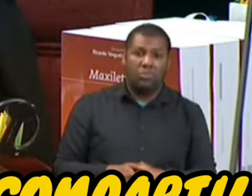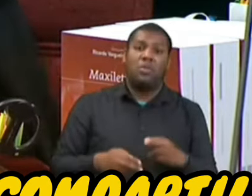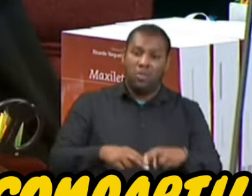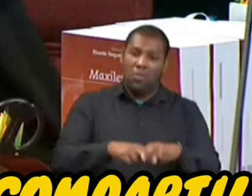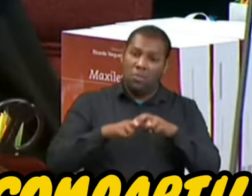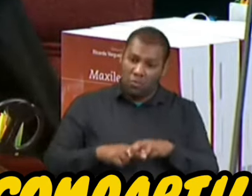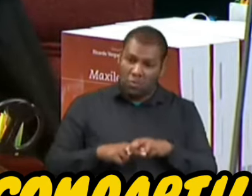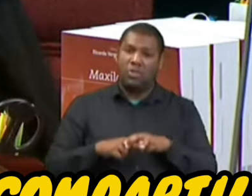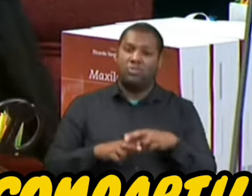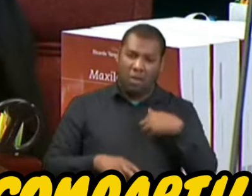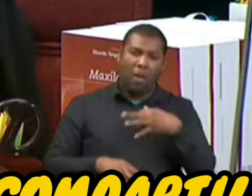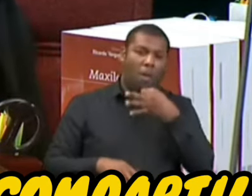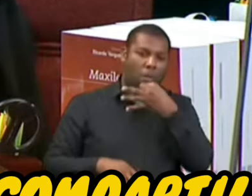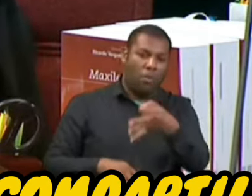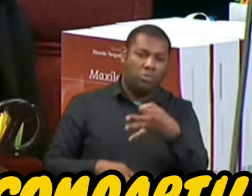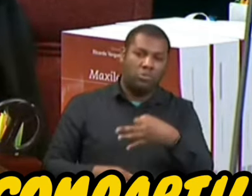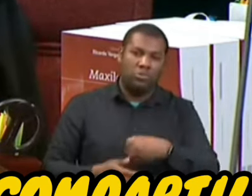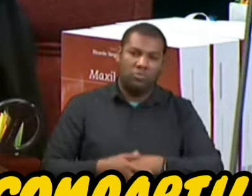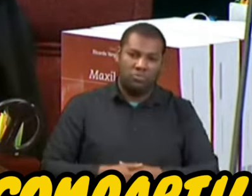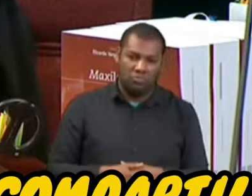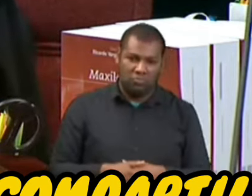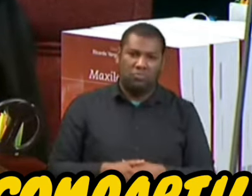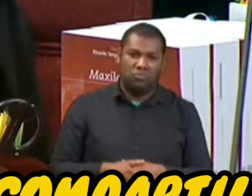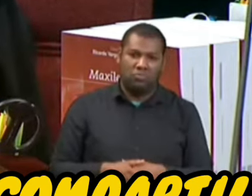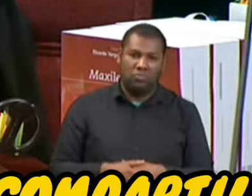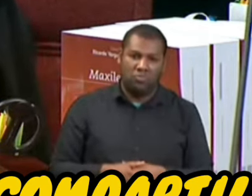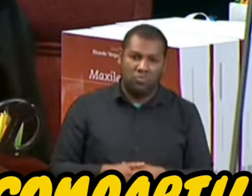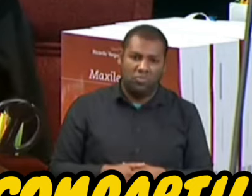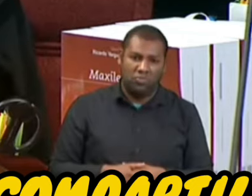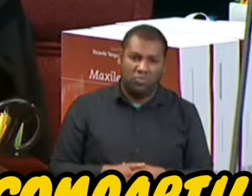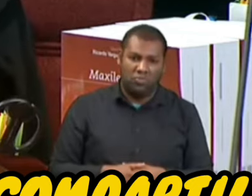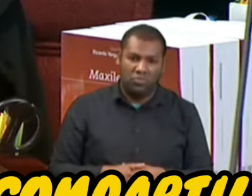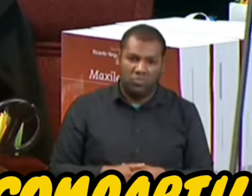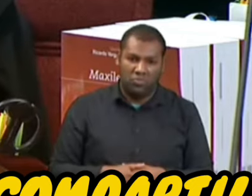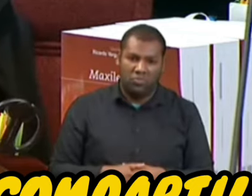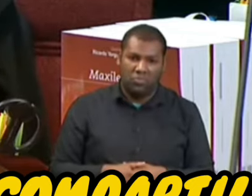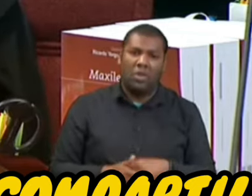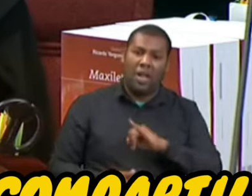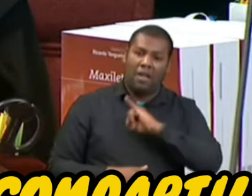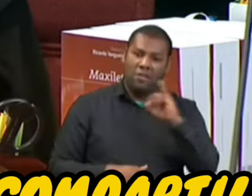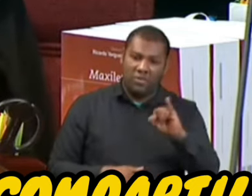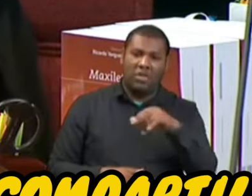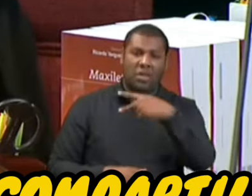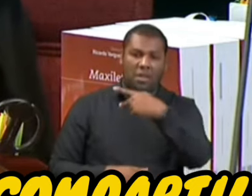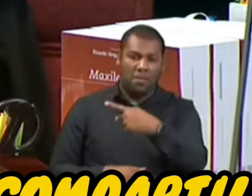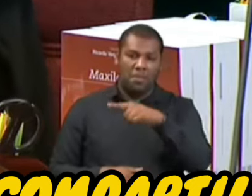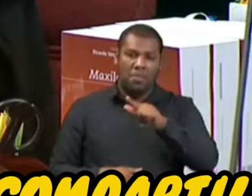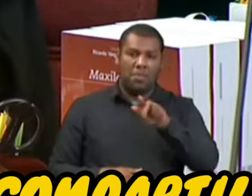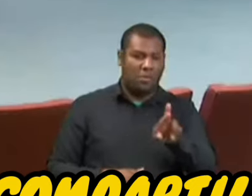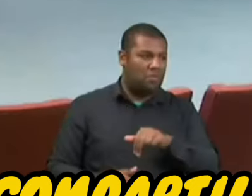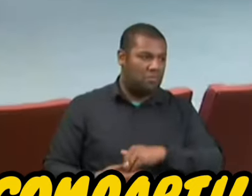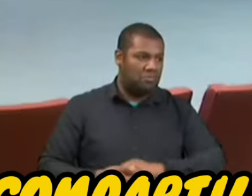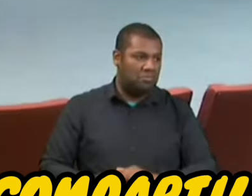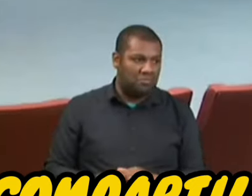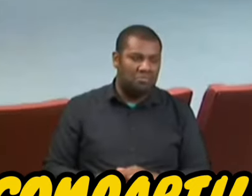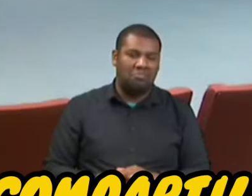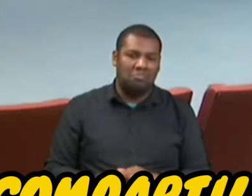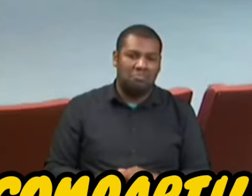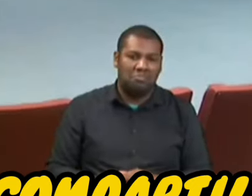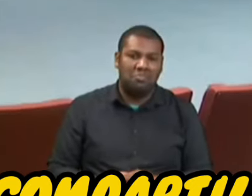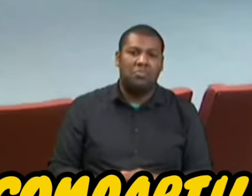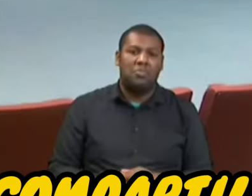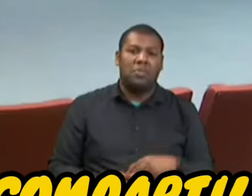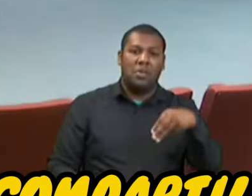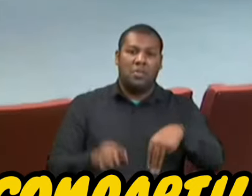fico nesta compreensão, que é a marca, inclusive, do parecer da Procuradoria. Muito obrigada. Senhor Presidente. Ministro